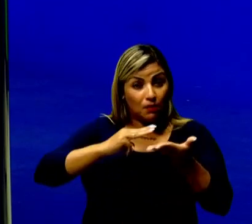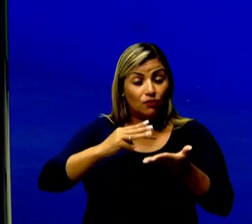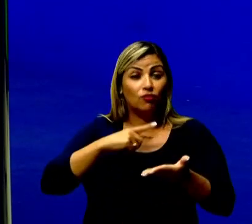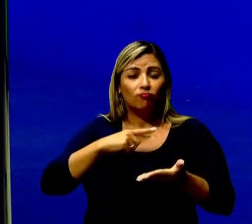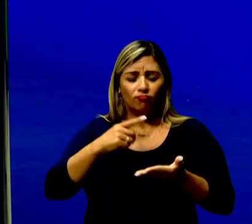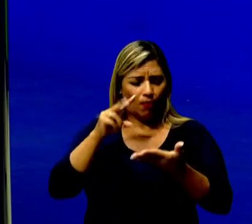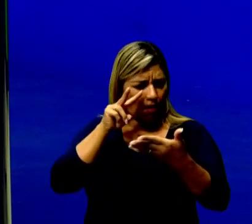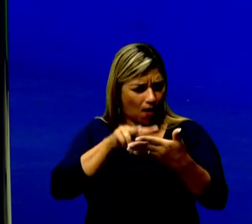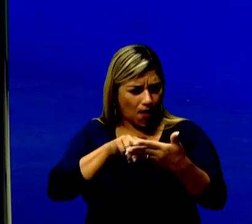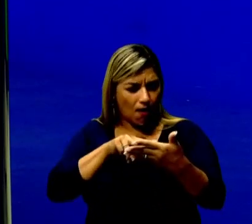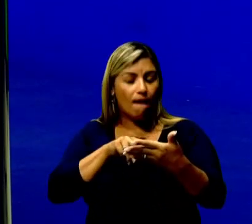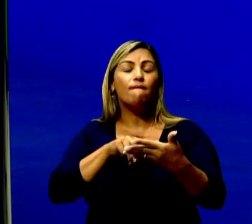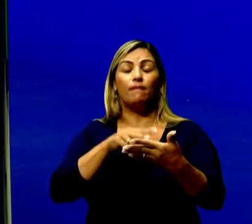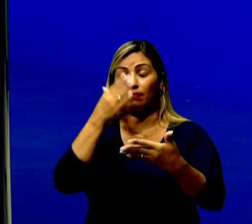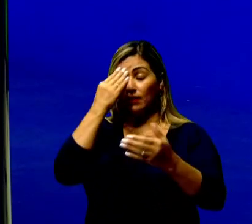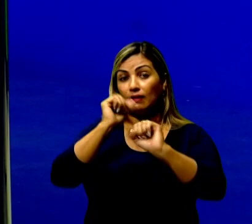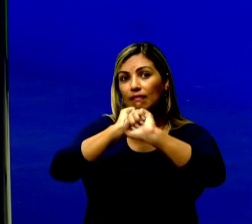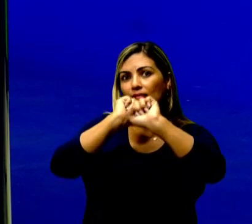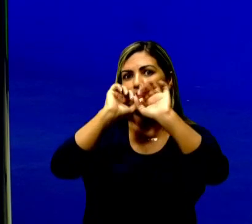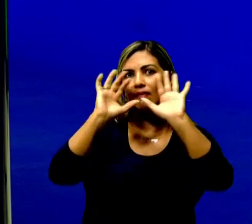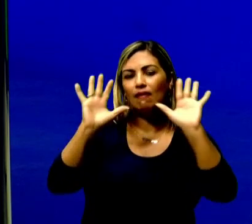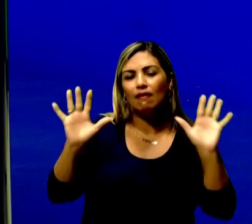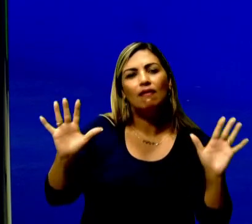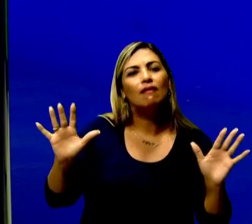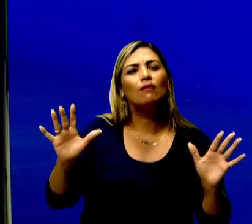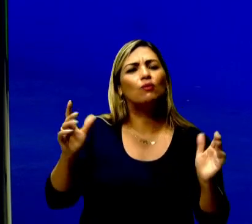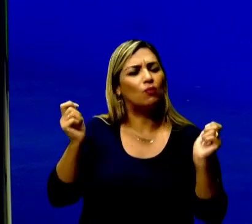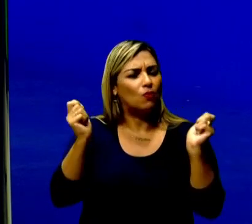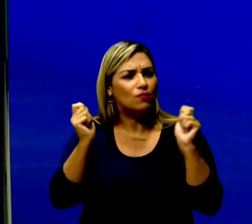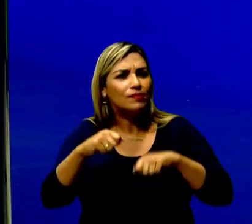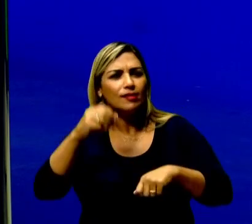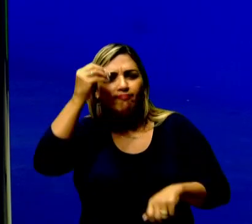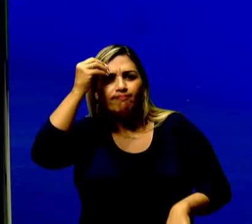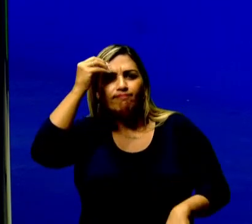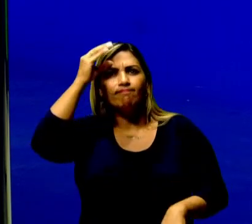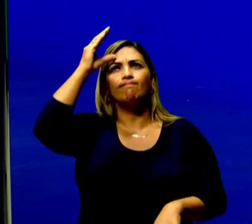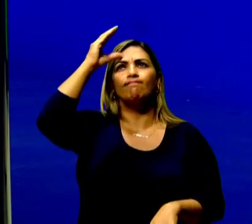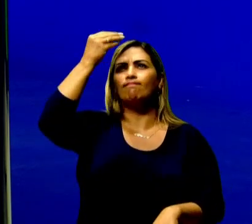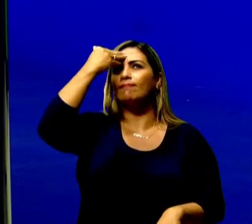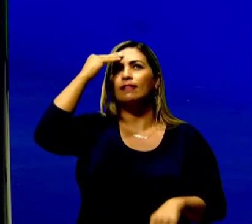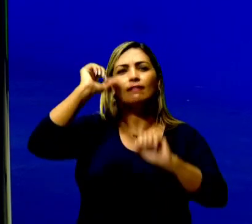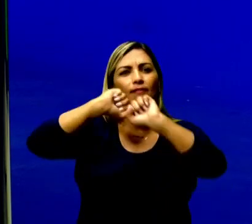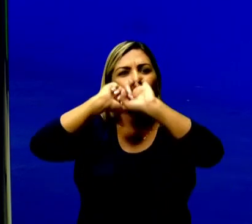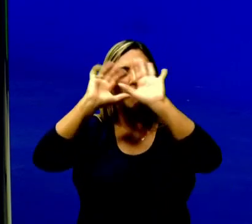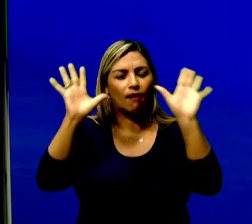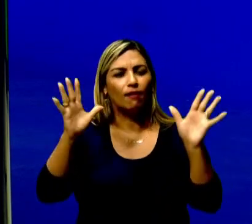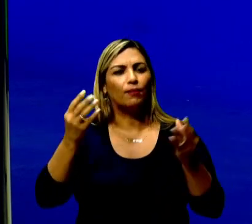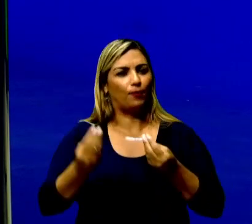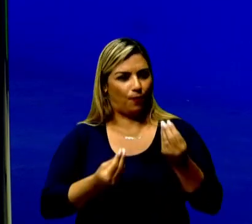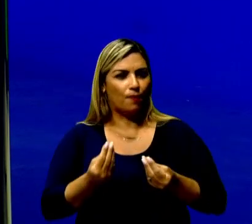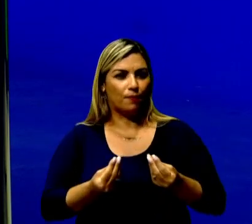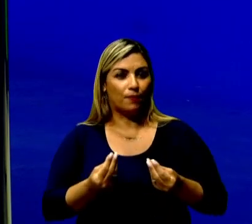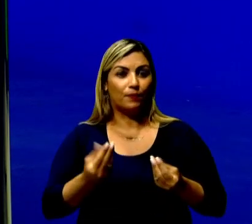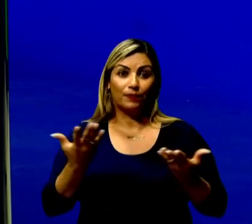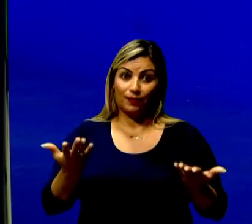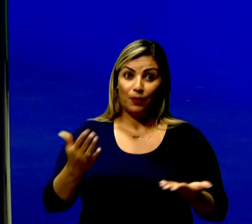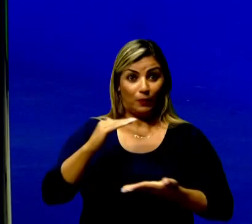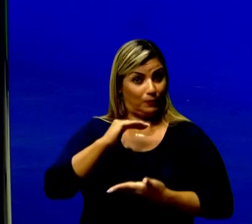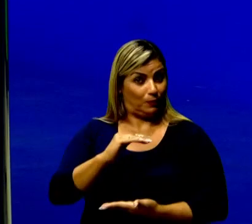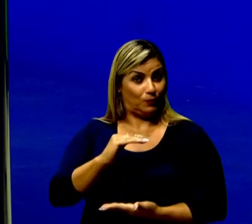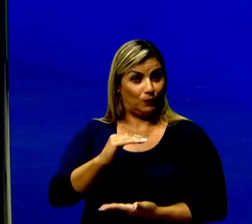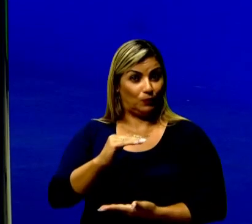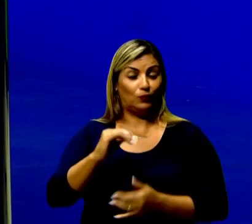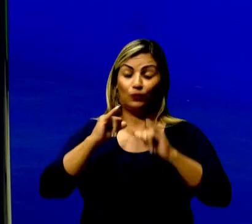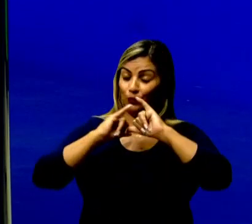mensagem possa de uma certa forma compreender aquela mensagem com isso o produto está